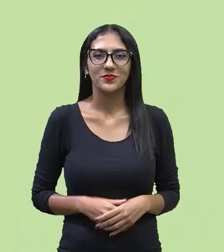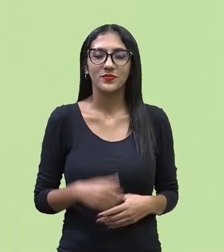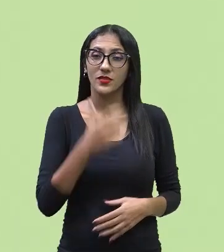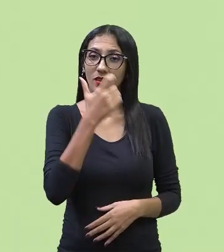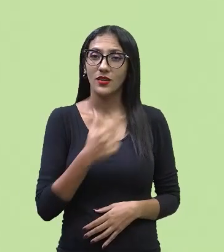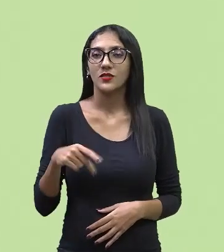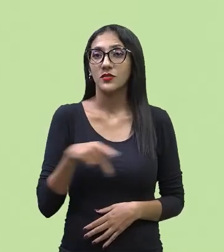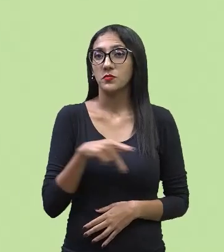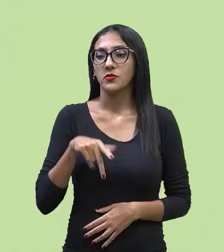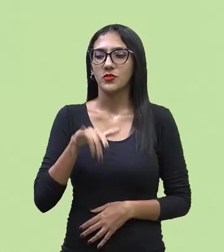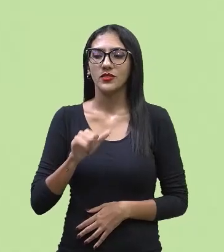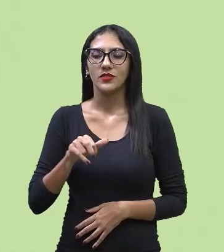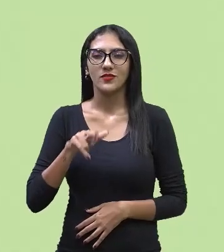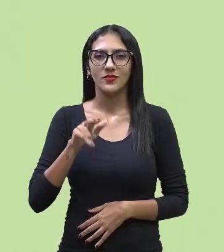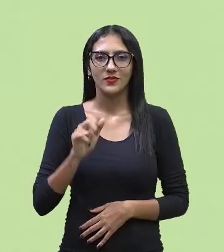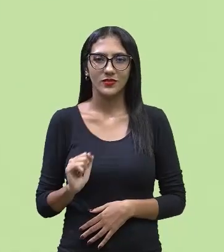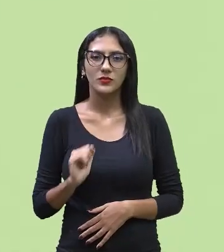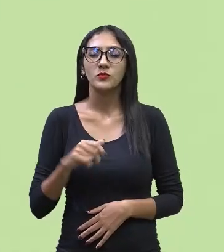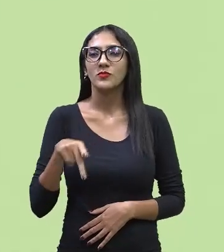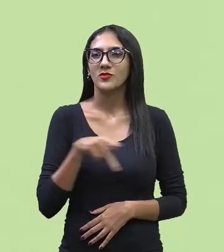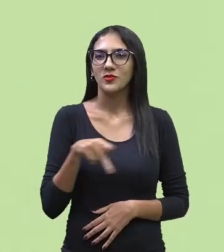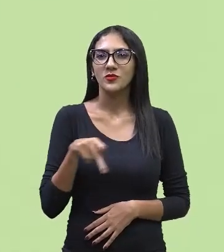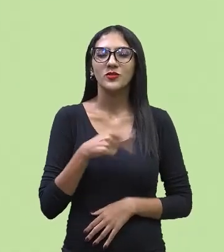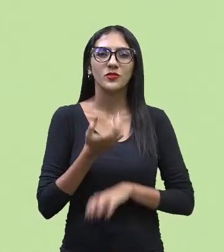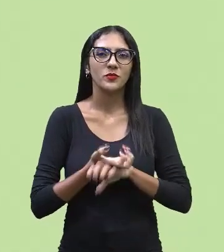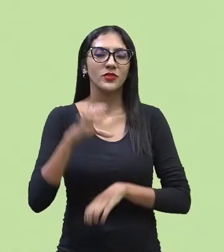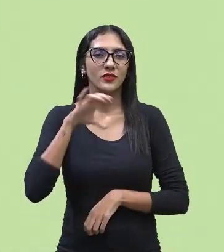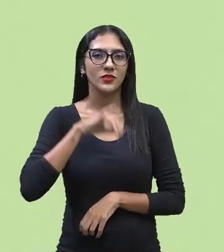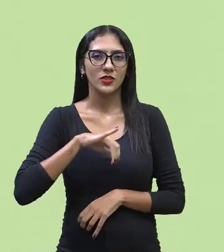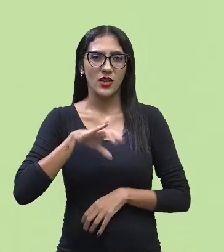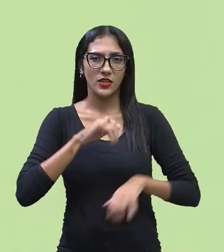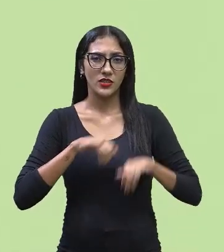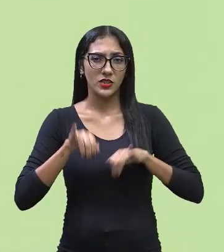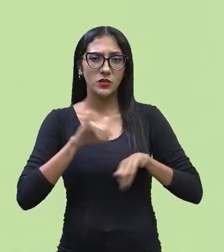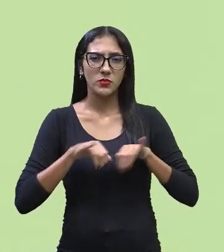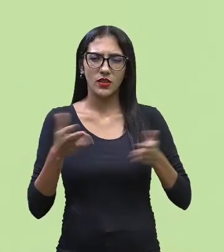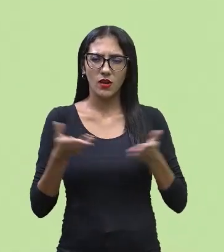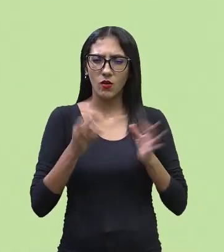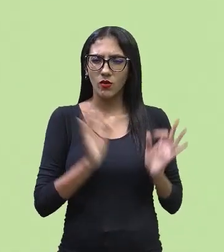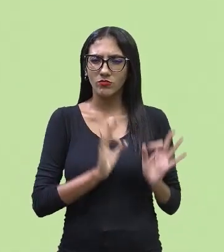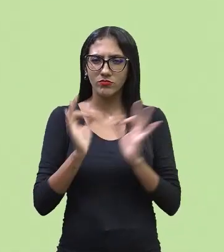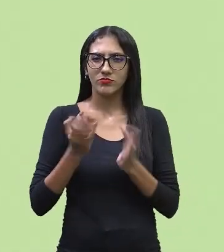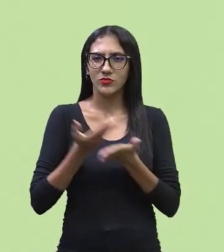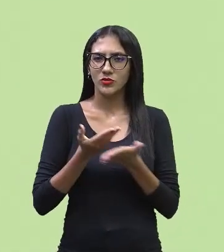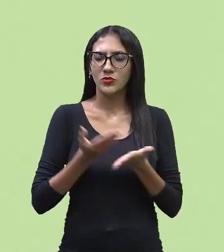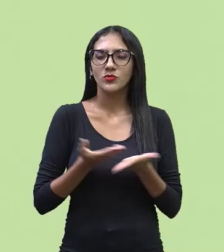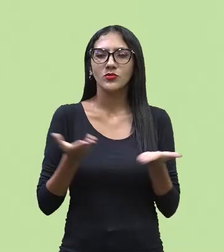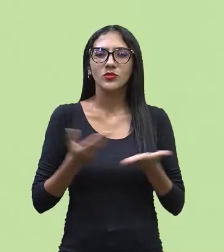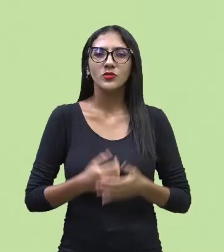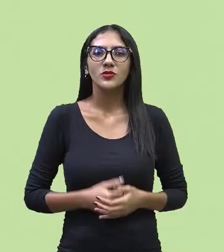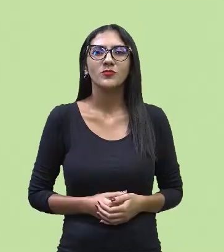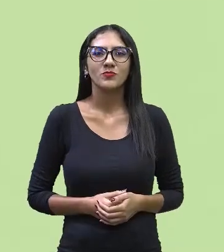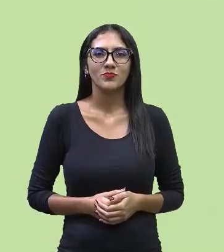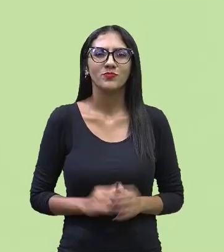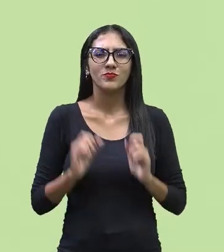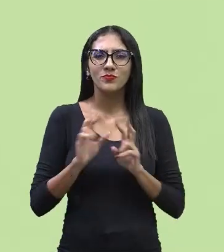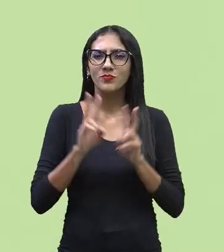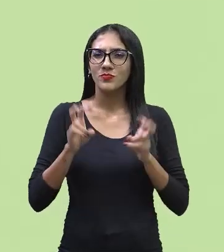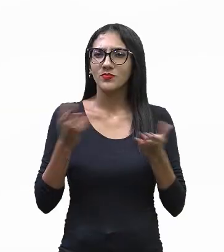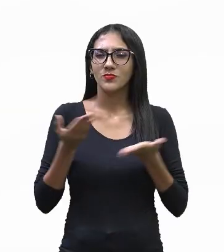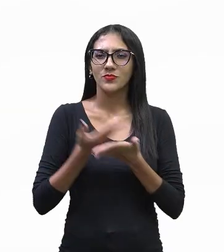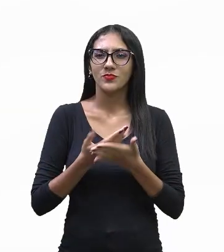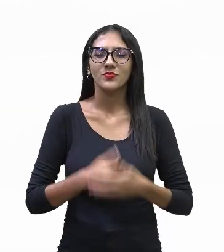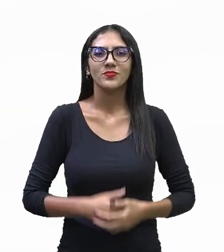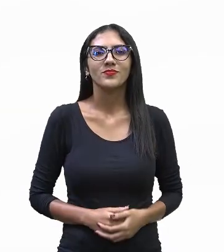Eu sou a professora Yara Graça, professora de Química que vai acompanhar vocês na aula de hoje. Bora dar uma olhadinha o que nós vamos